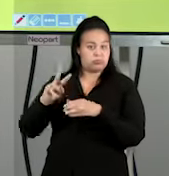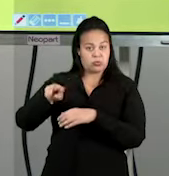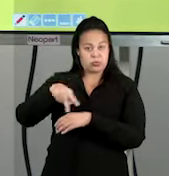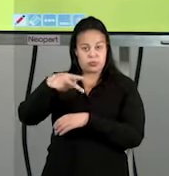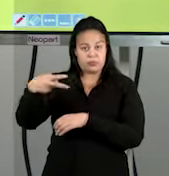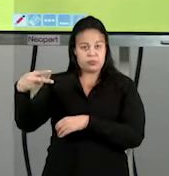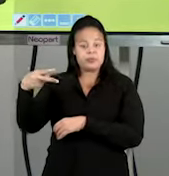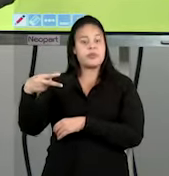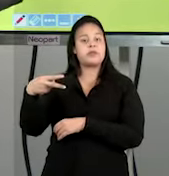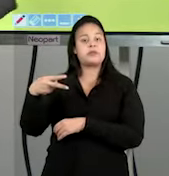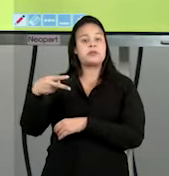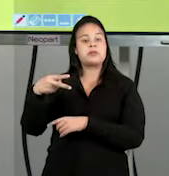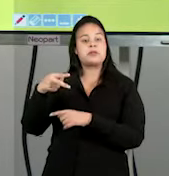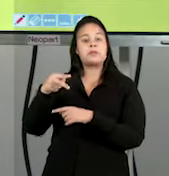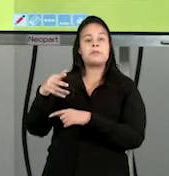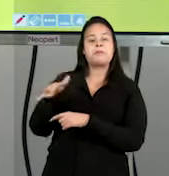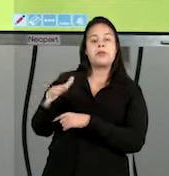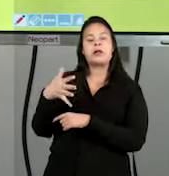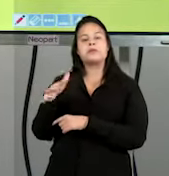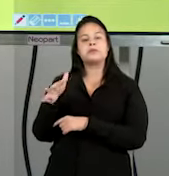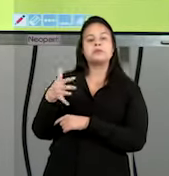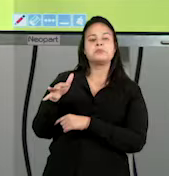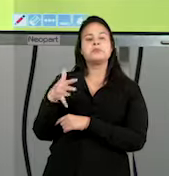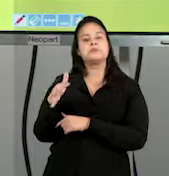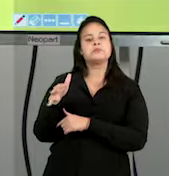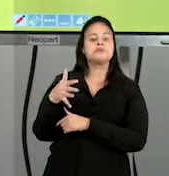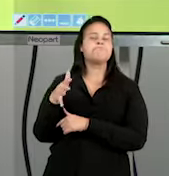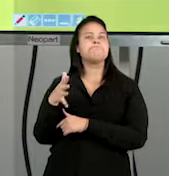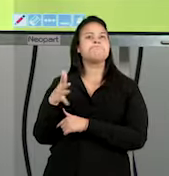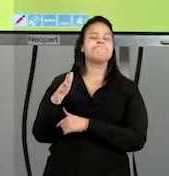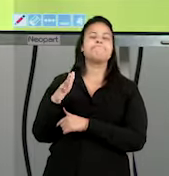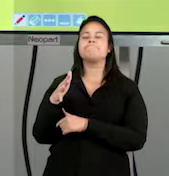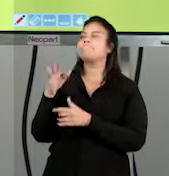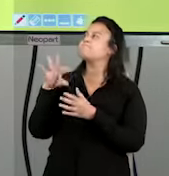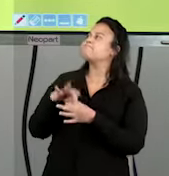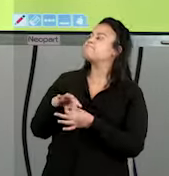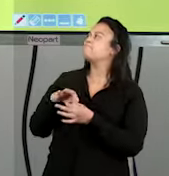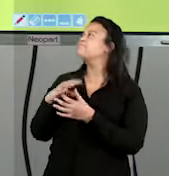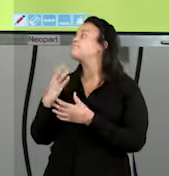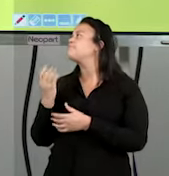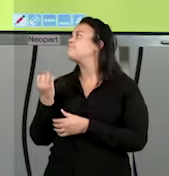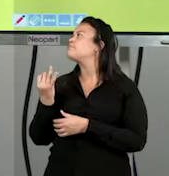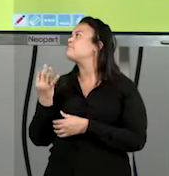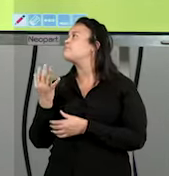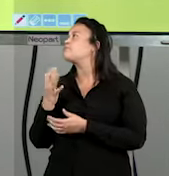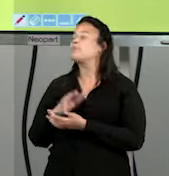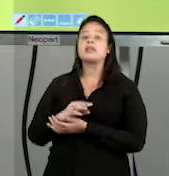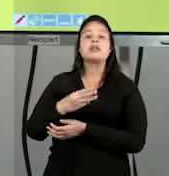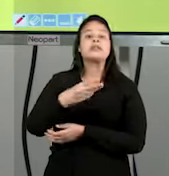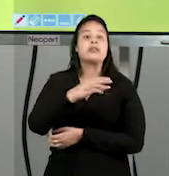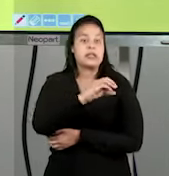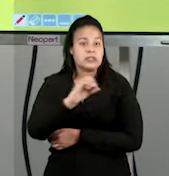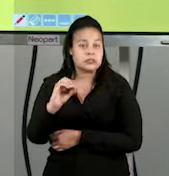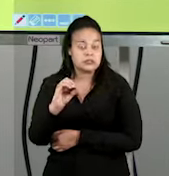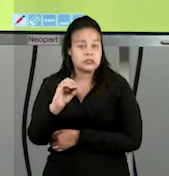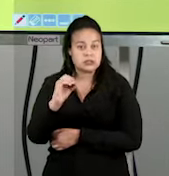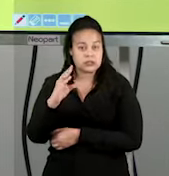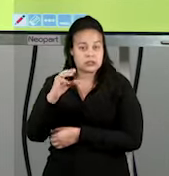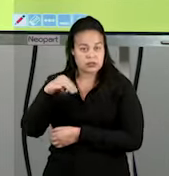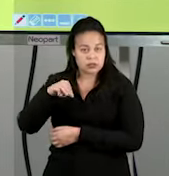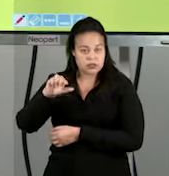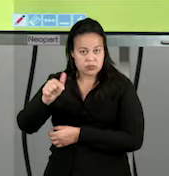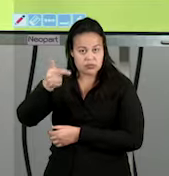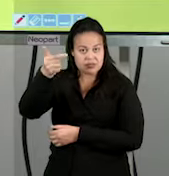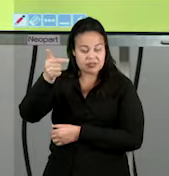vai dar mais ou menos, né, no caso, 300 centímetros quadrados de